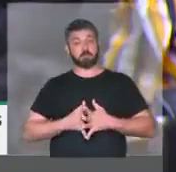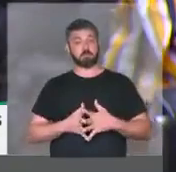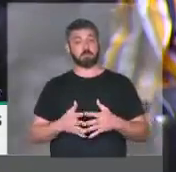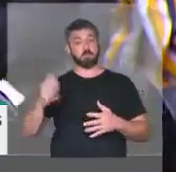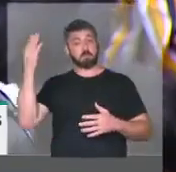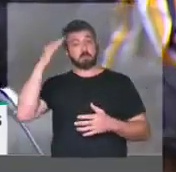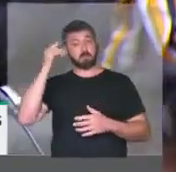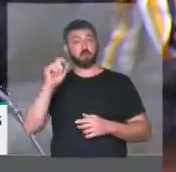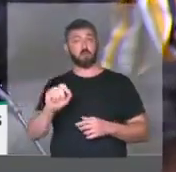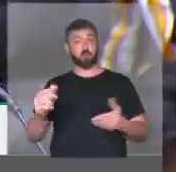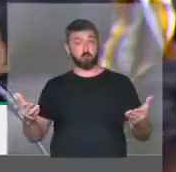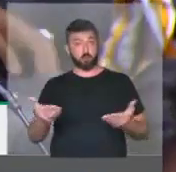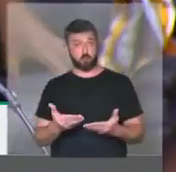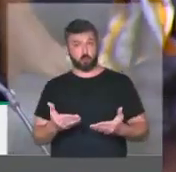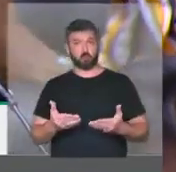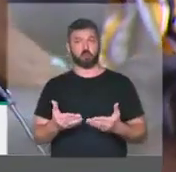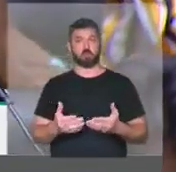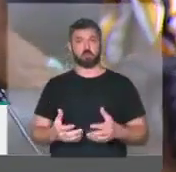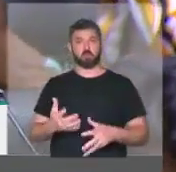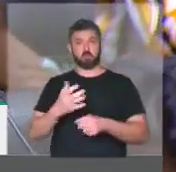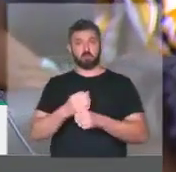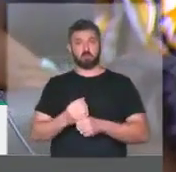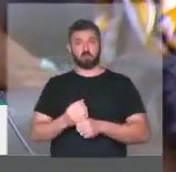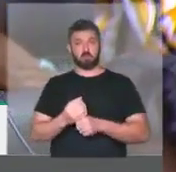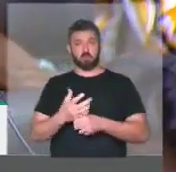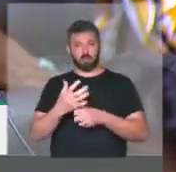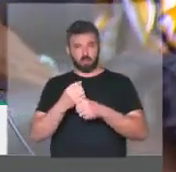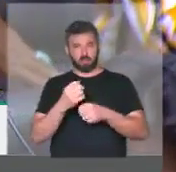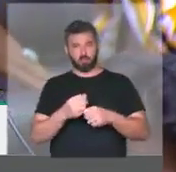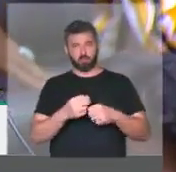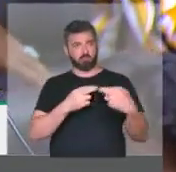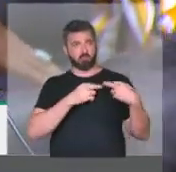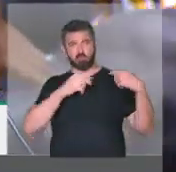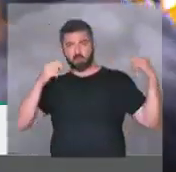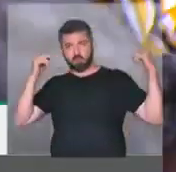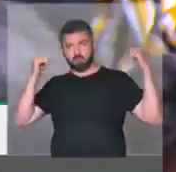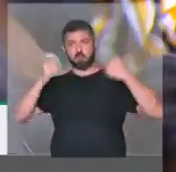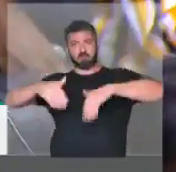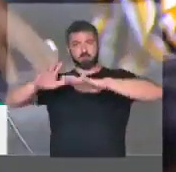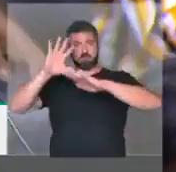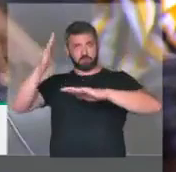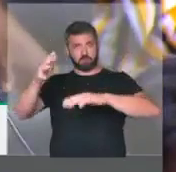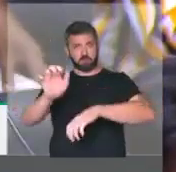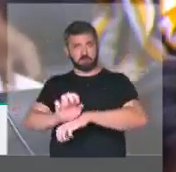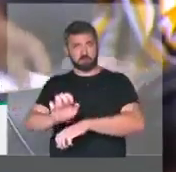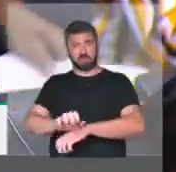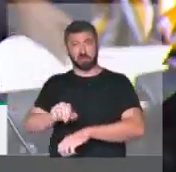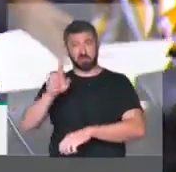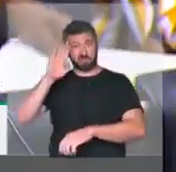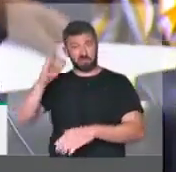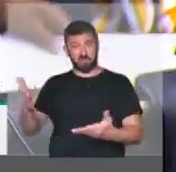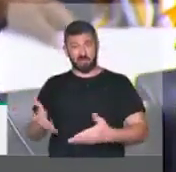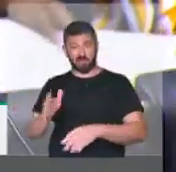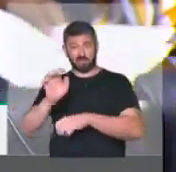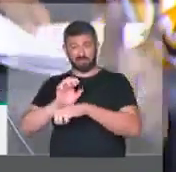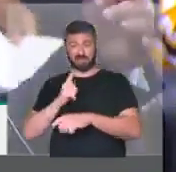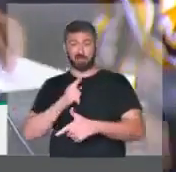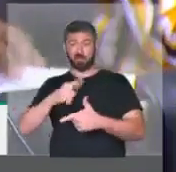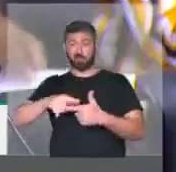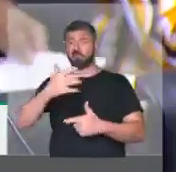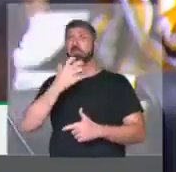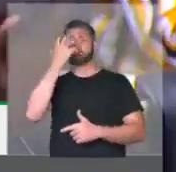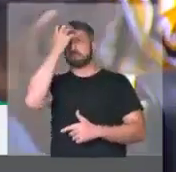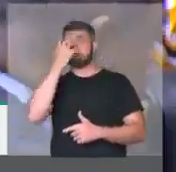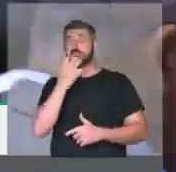que hoje jogar uma conta dessa para os estados, sobretudo os estados que têm graves problemas fiscais, são os estados